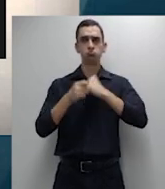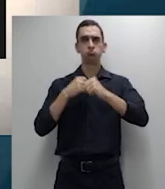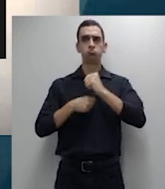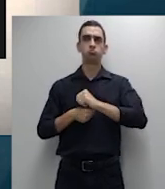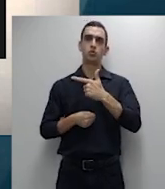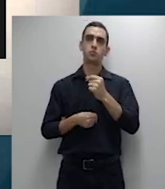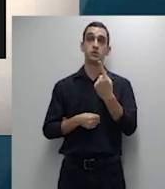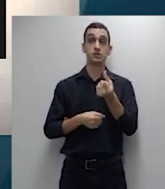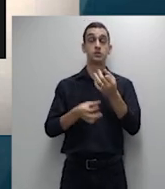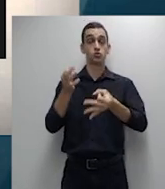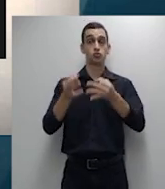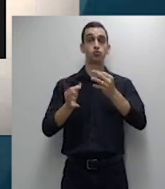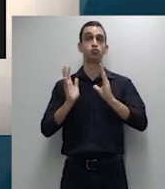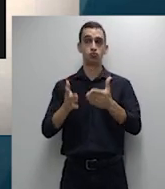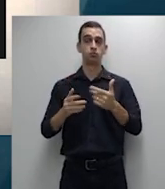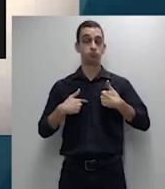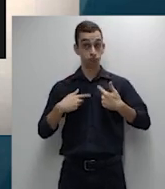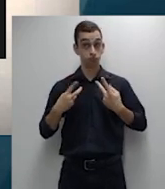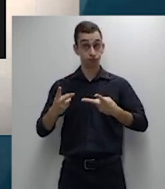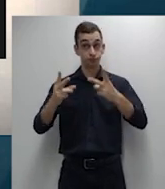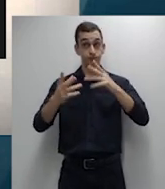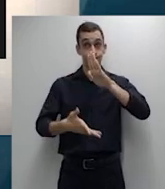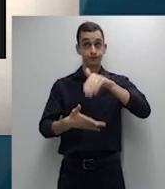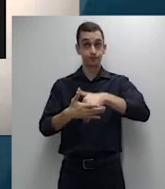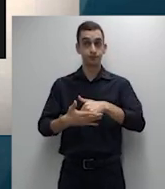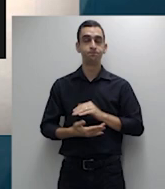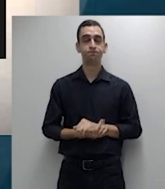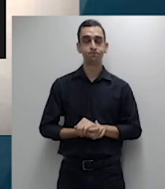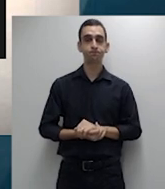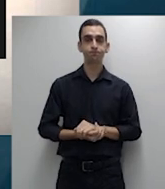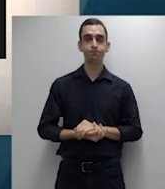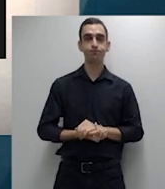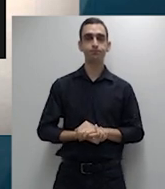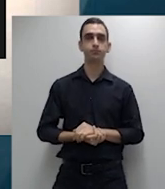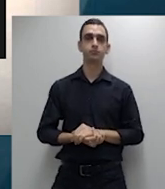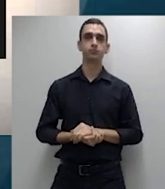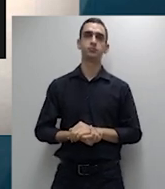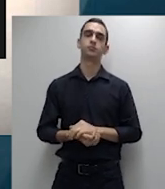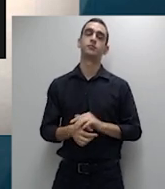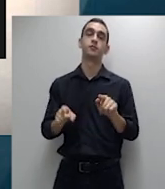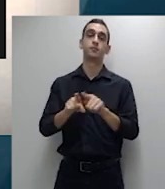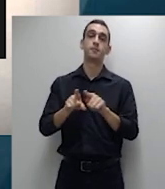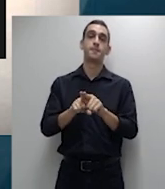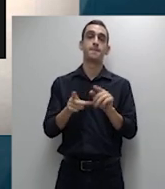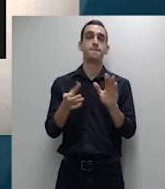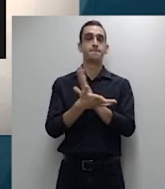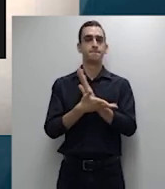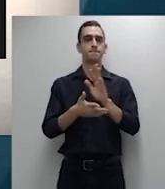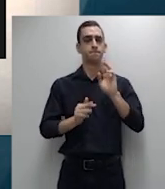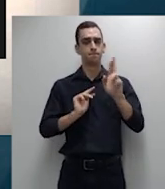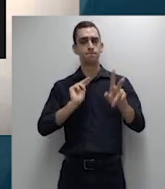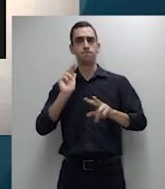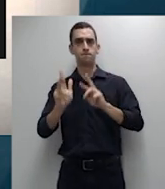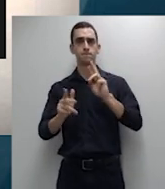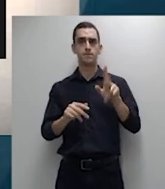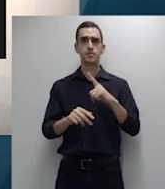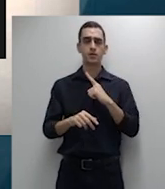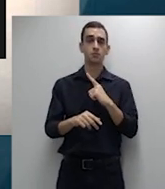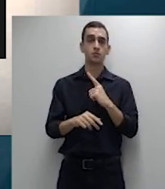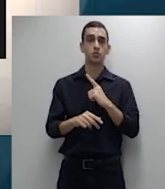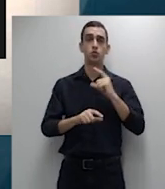próxima muito tanto de tanto situação distinta revela-se põe do Poder concedente